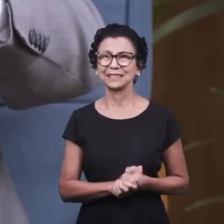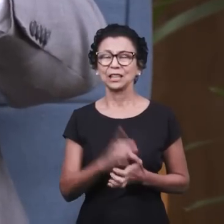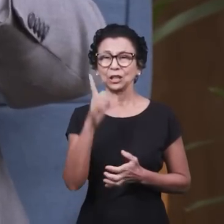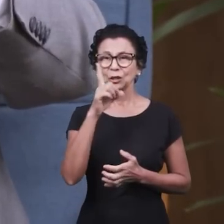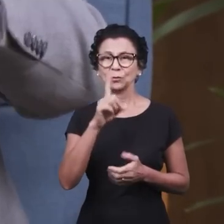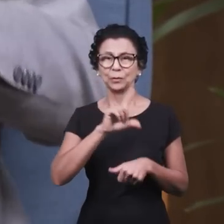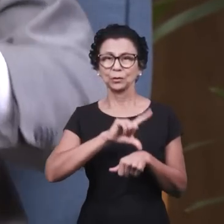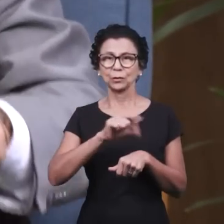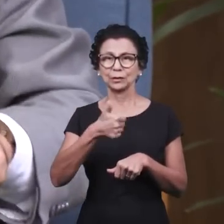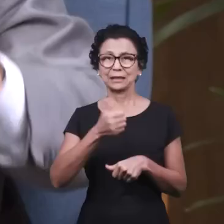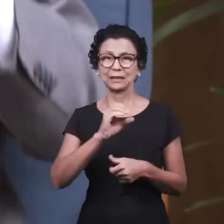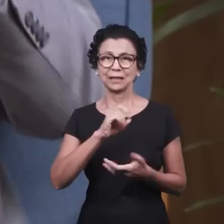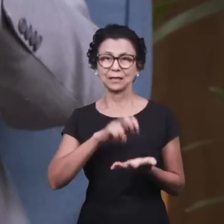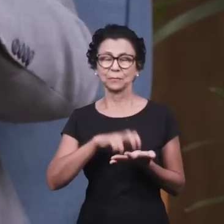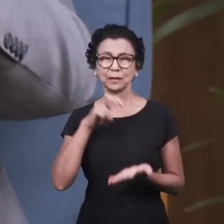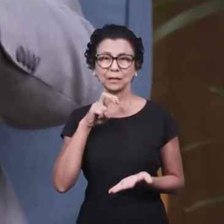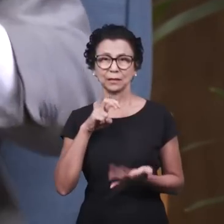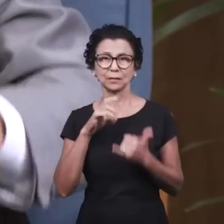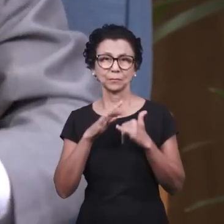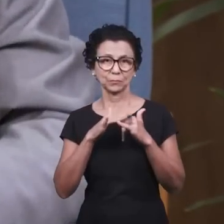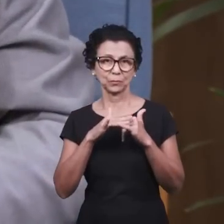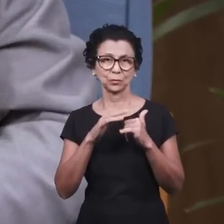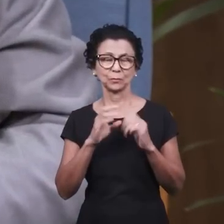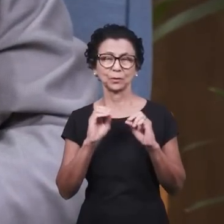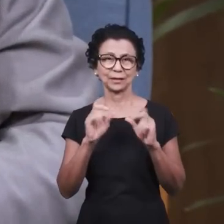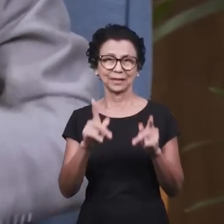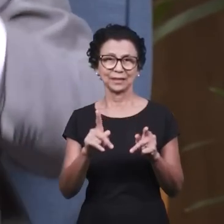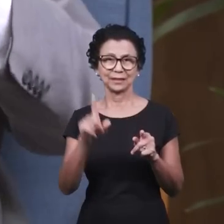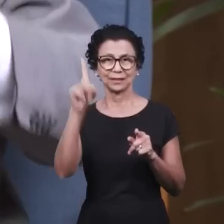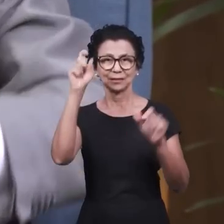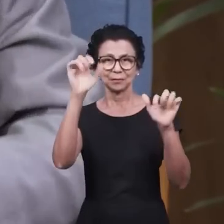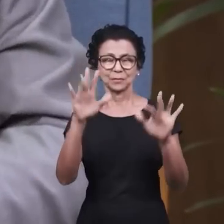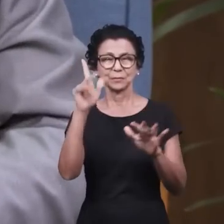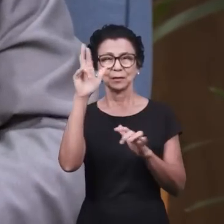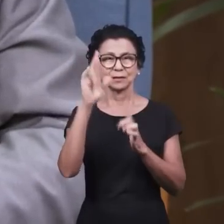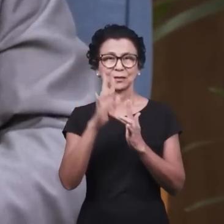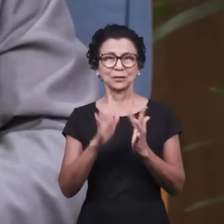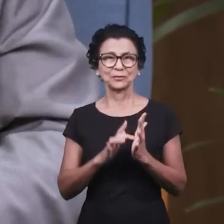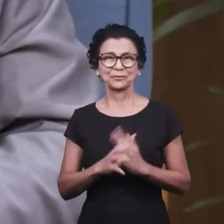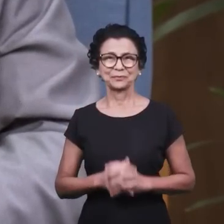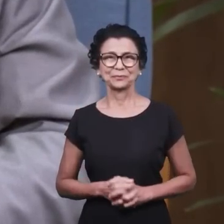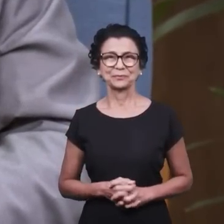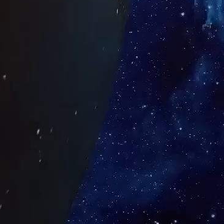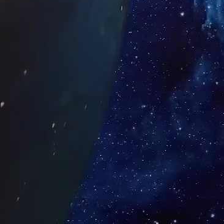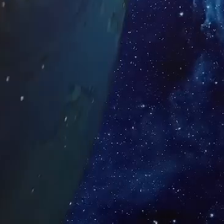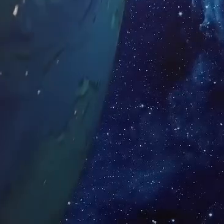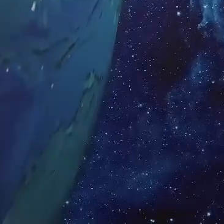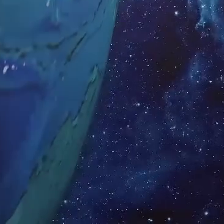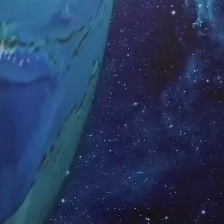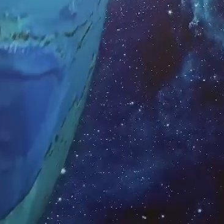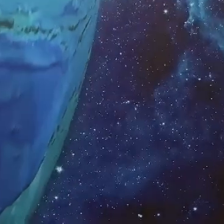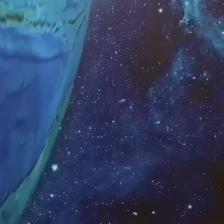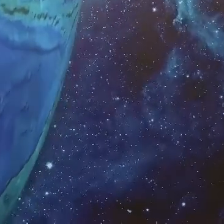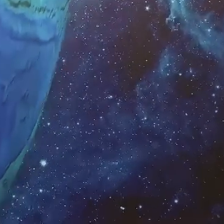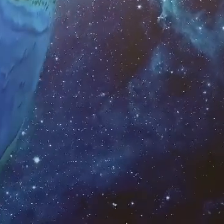nesse domingo, às 10 horas da manhã, por esse canal que você está nos assistindo. Deus abençoe. A paz do Senhor.